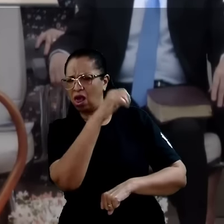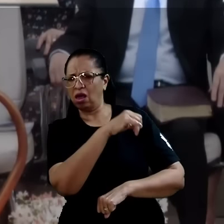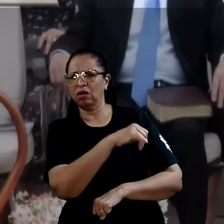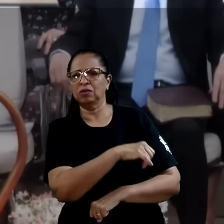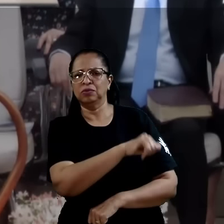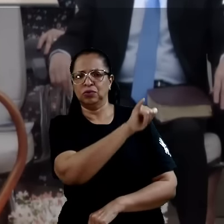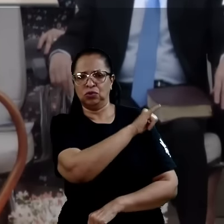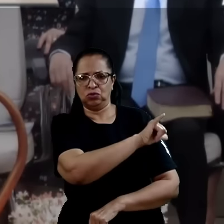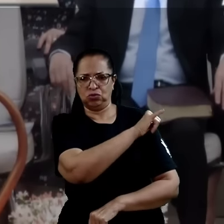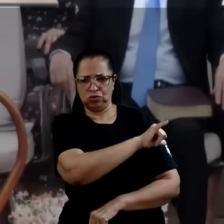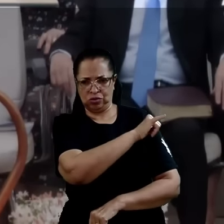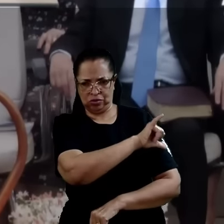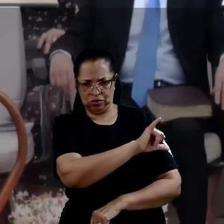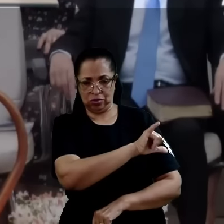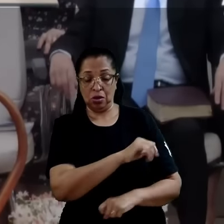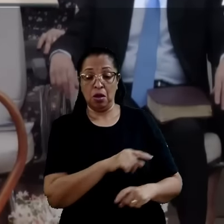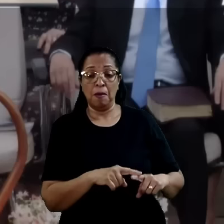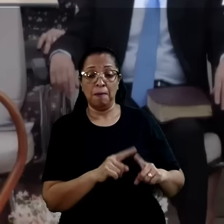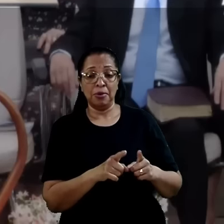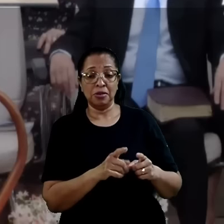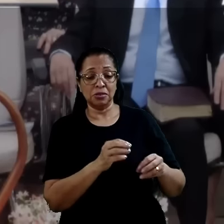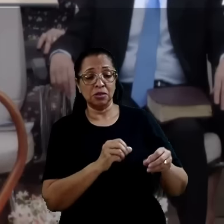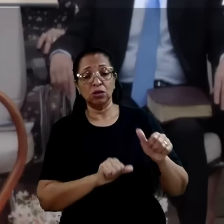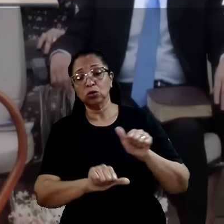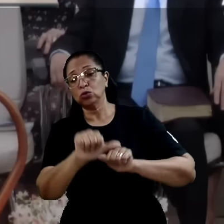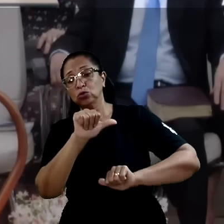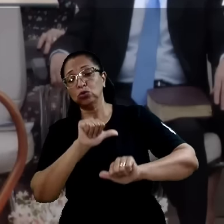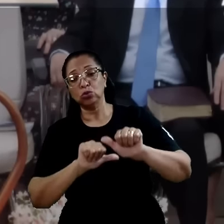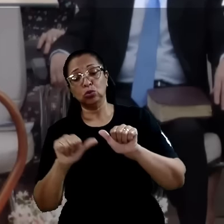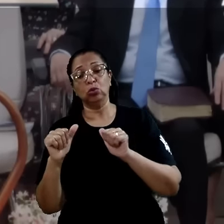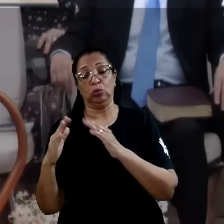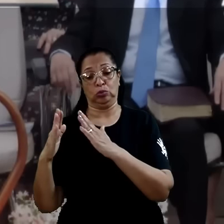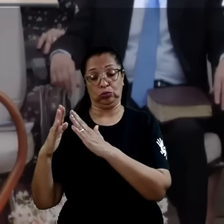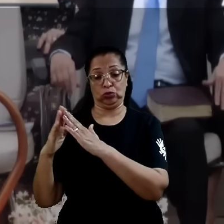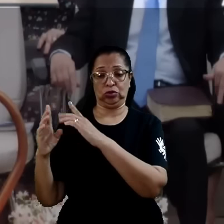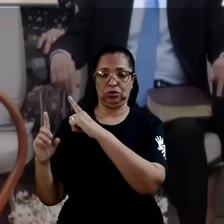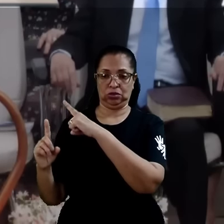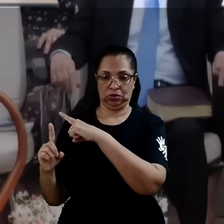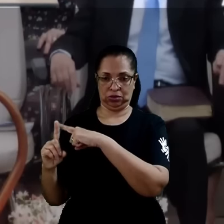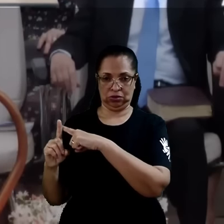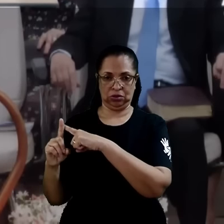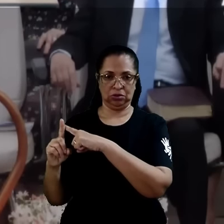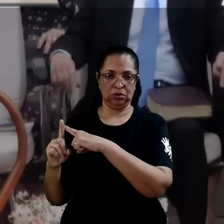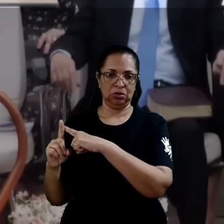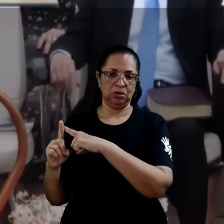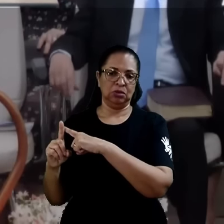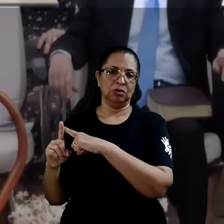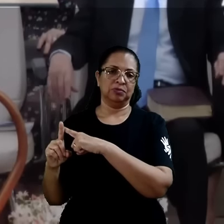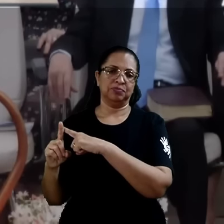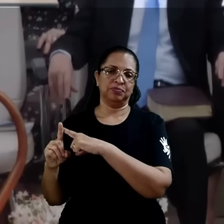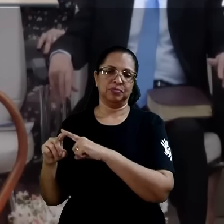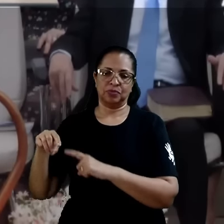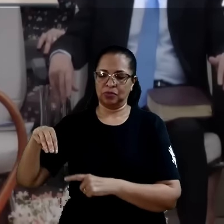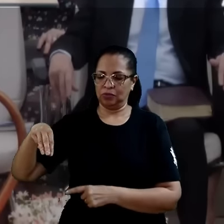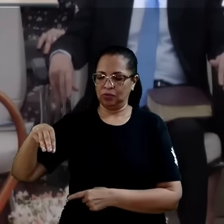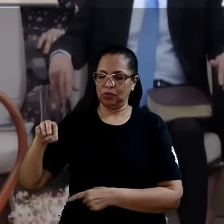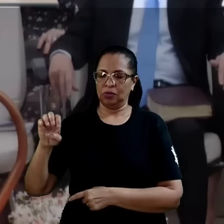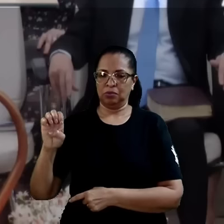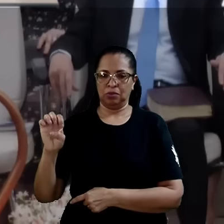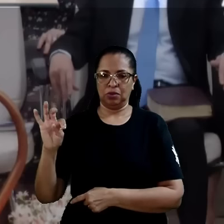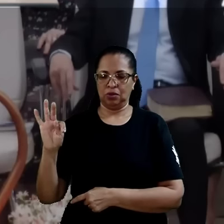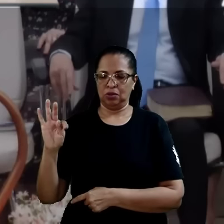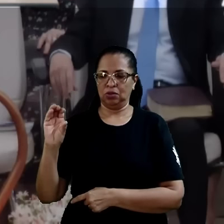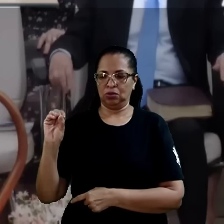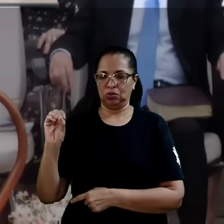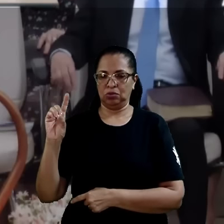para Metodista e ele contava em sala de aula que ele esteve desviado olhe para